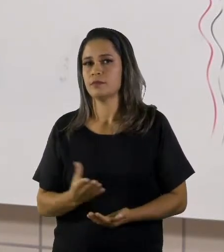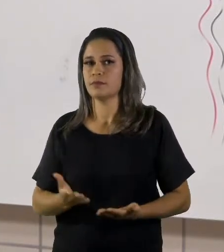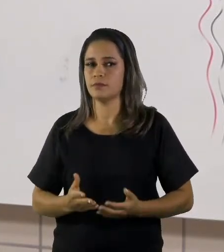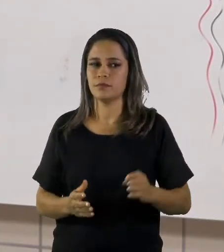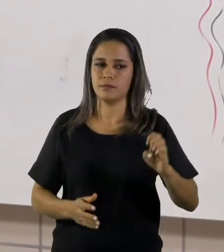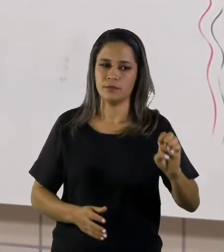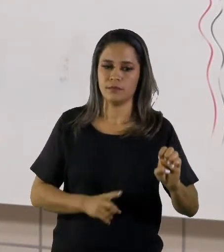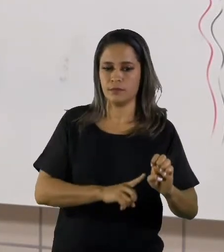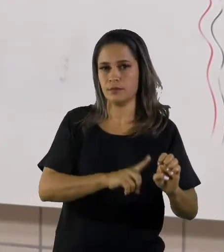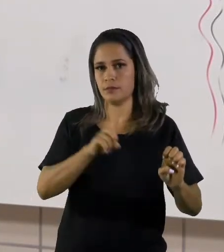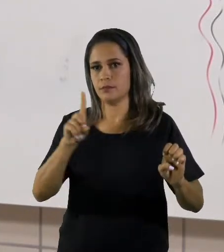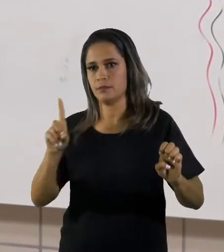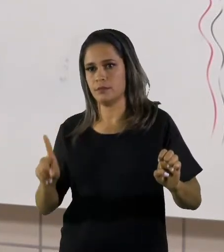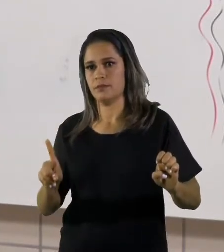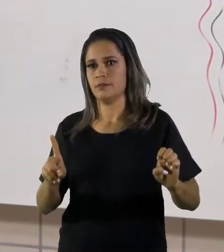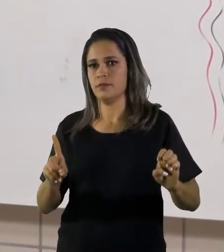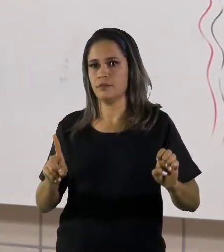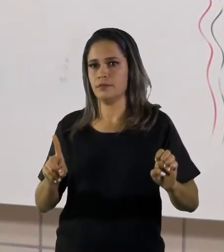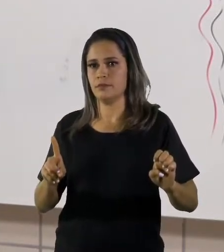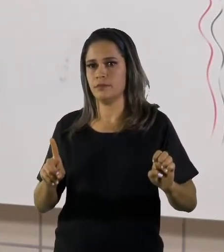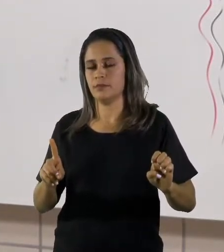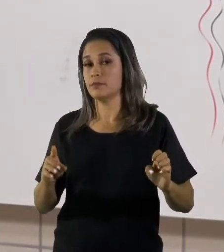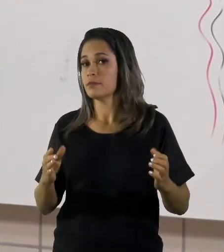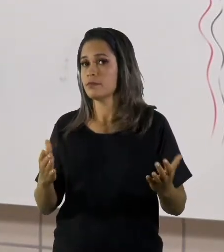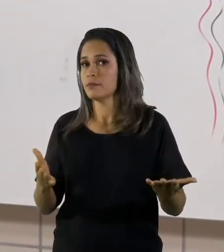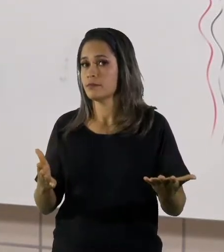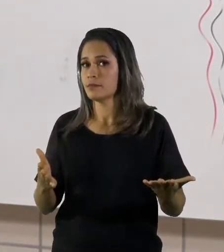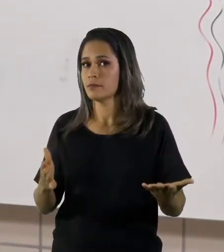direita, ok? Então,